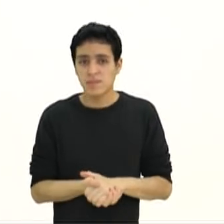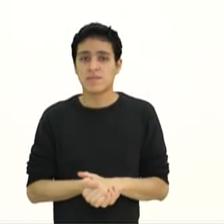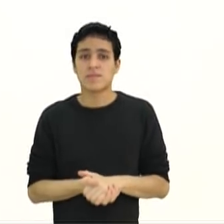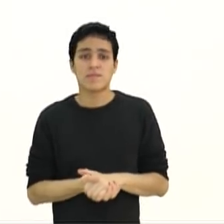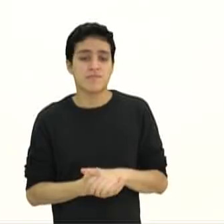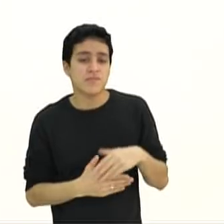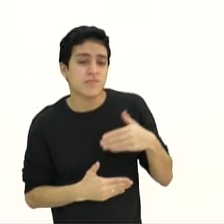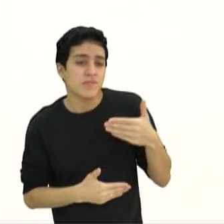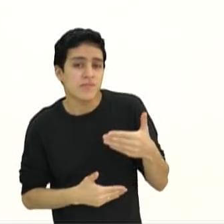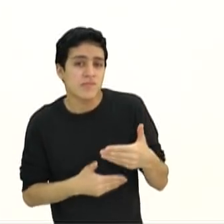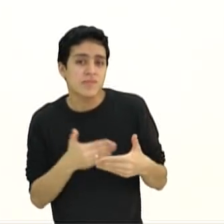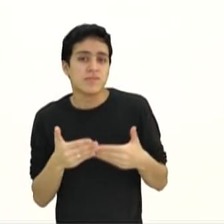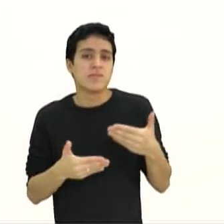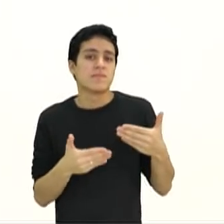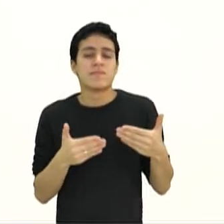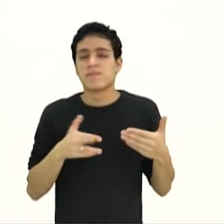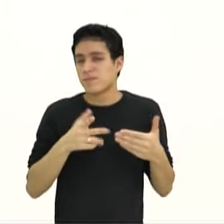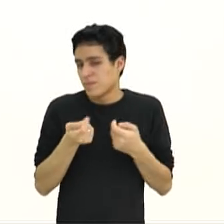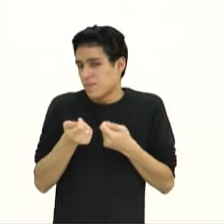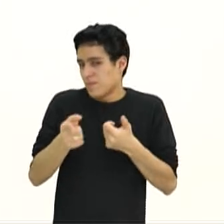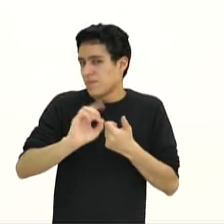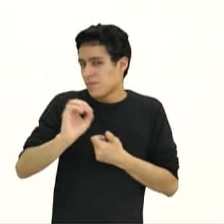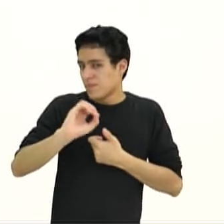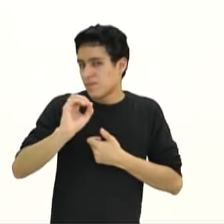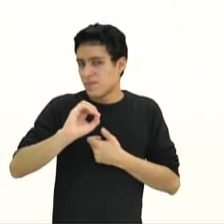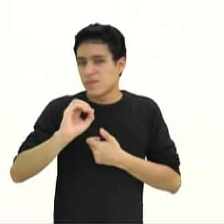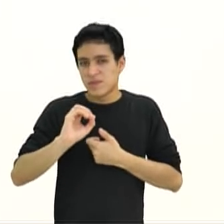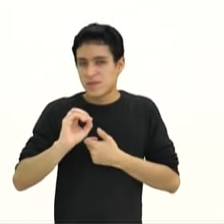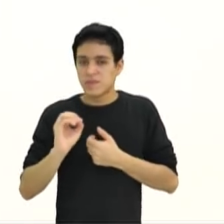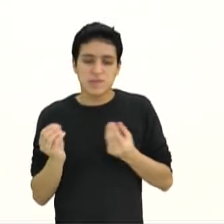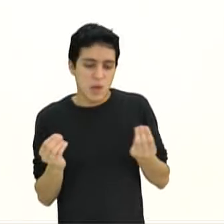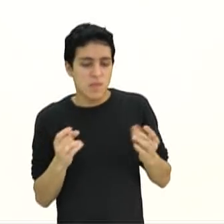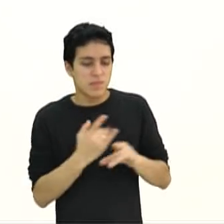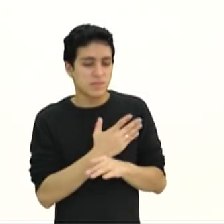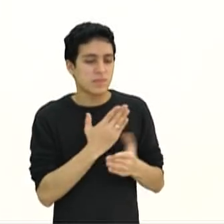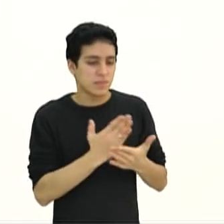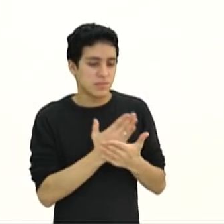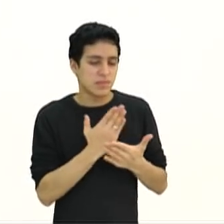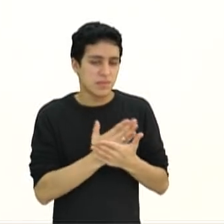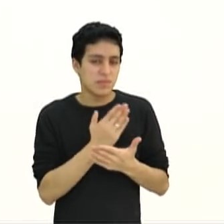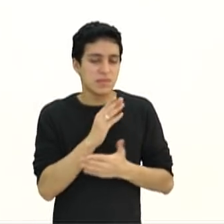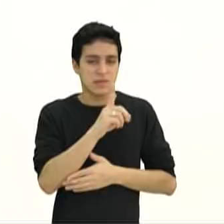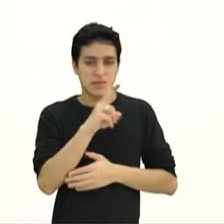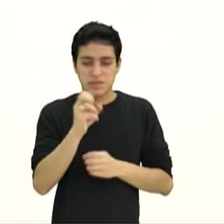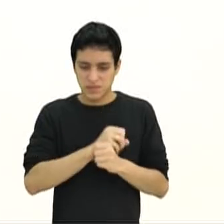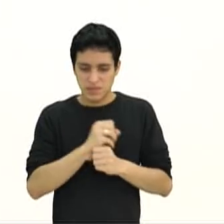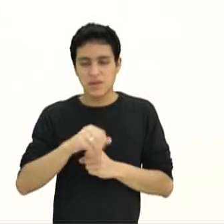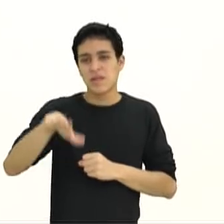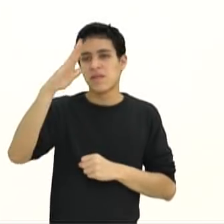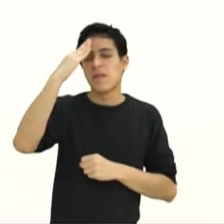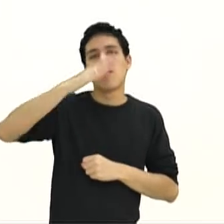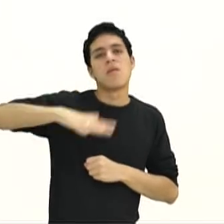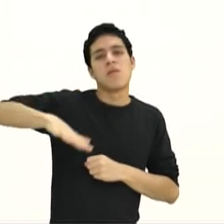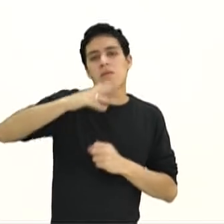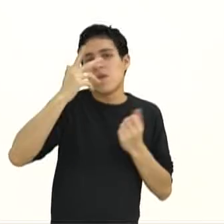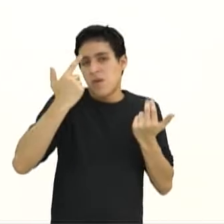tempo, não considero spoiler te contar como termina um livro de 150 anos e popular como